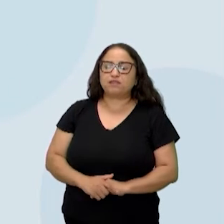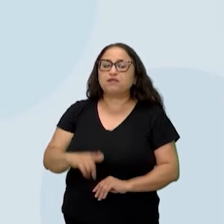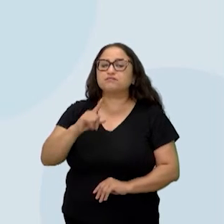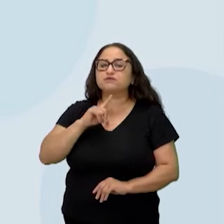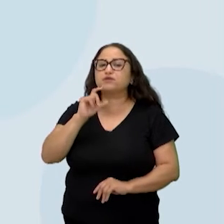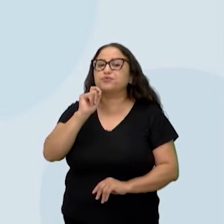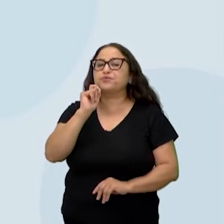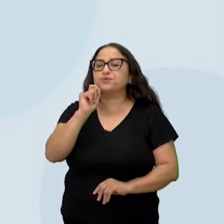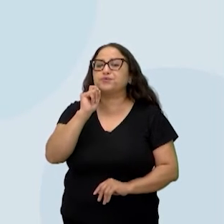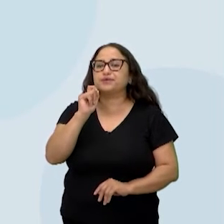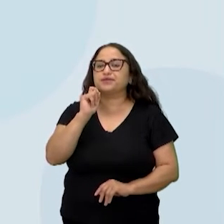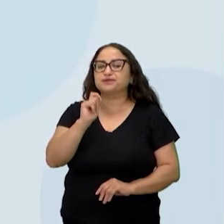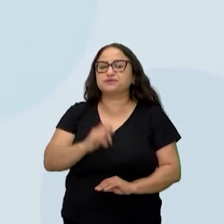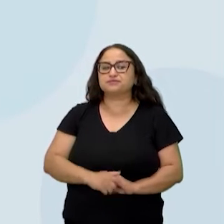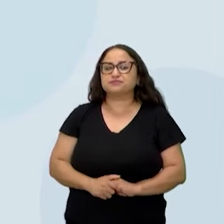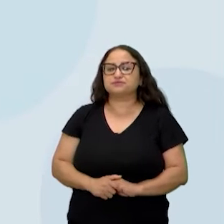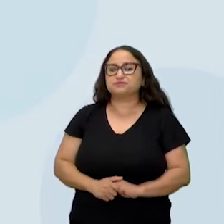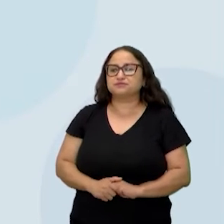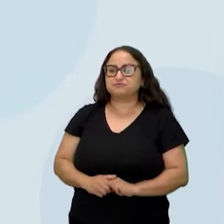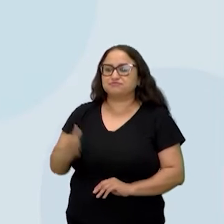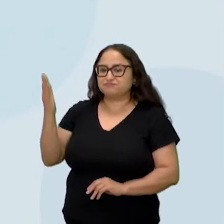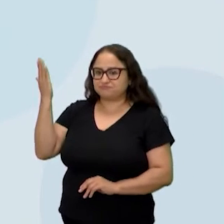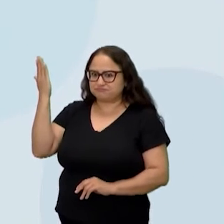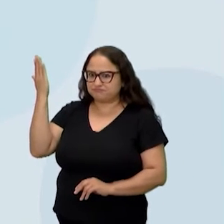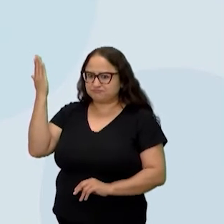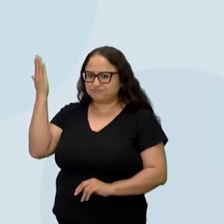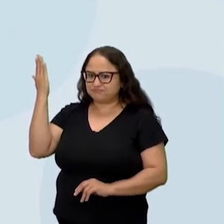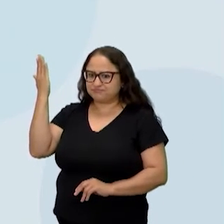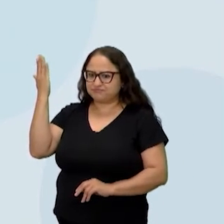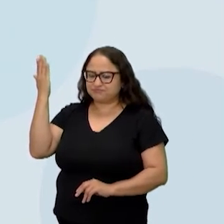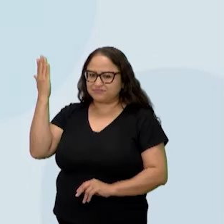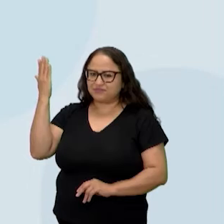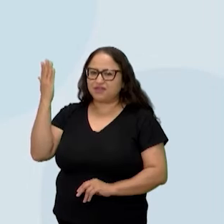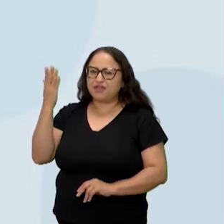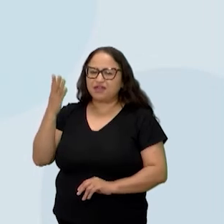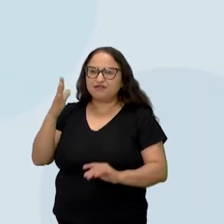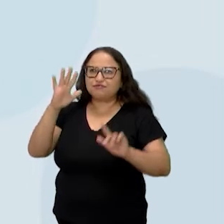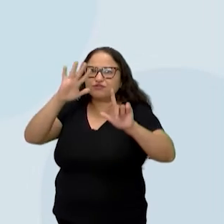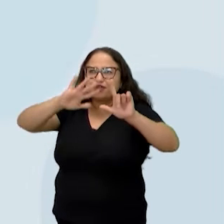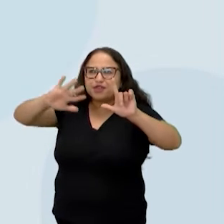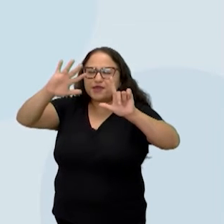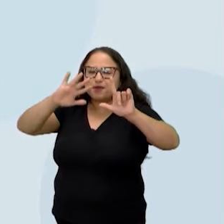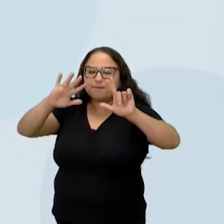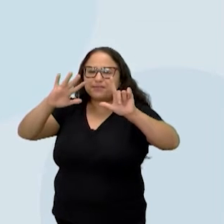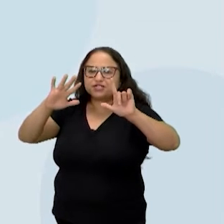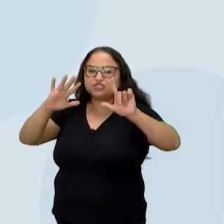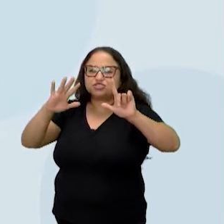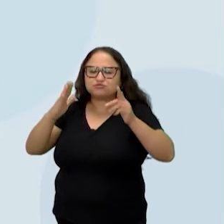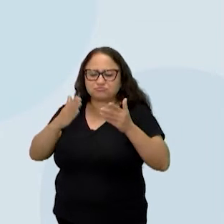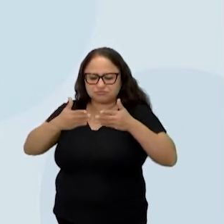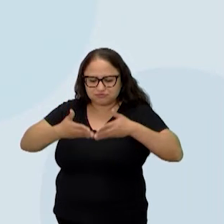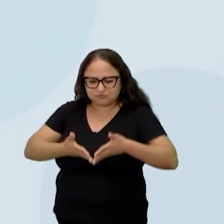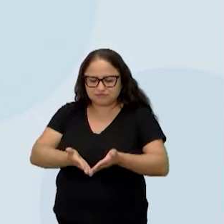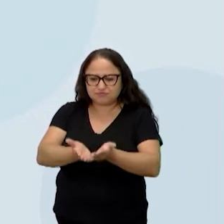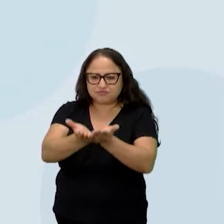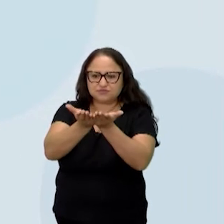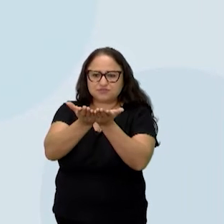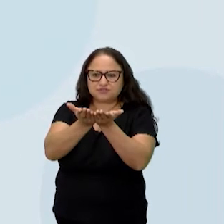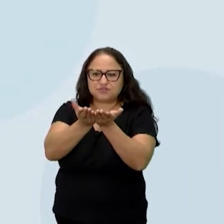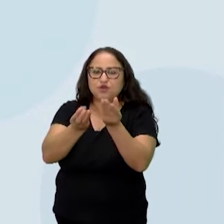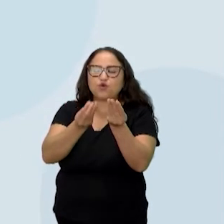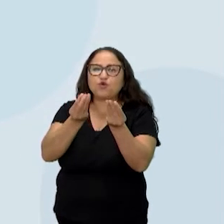temos, uma imagem bem interessante, A imagem é até bem surreal, Nós temos um livro, E é como